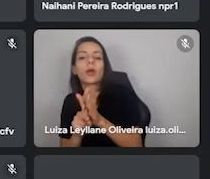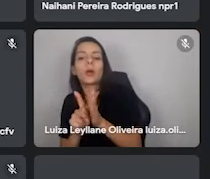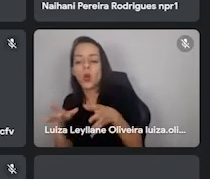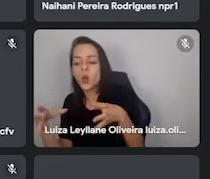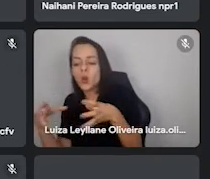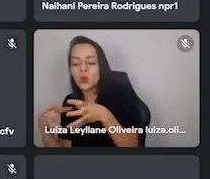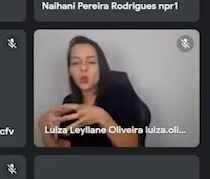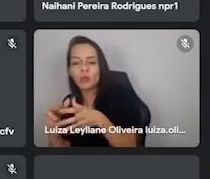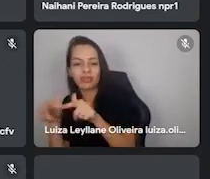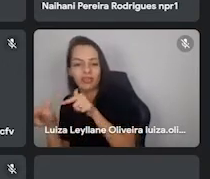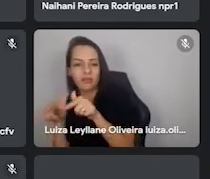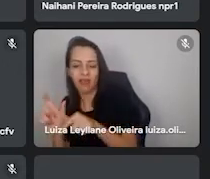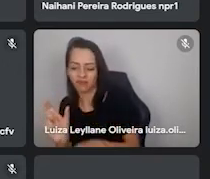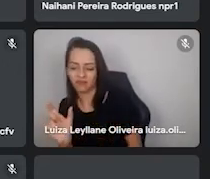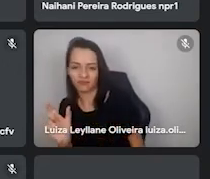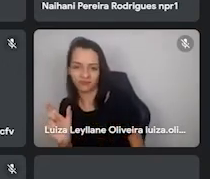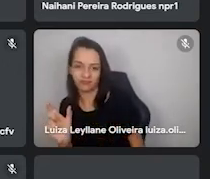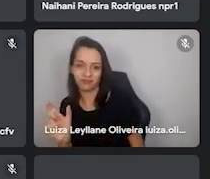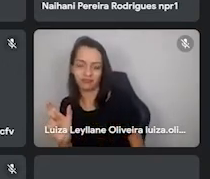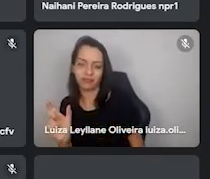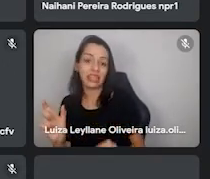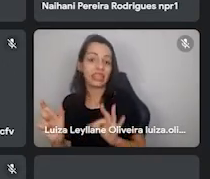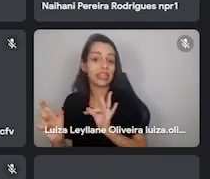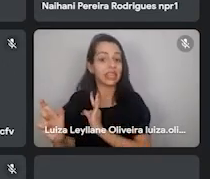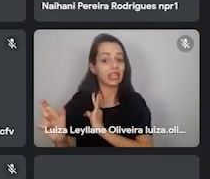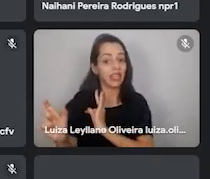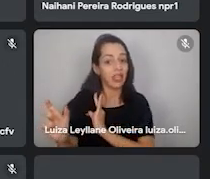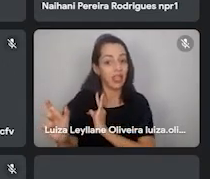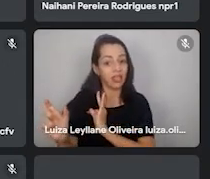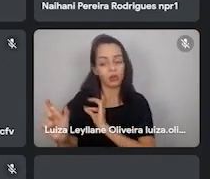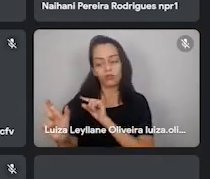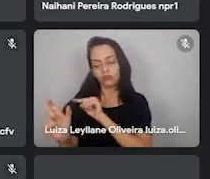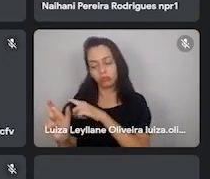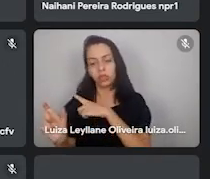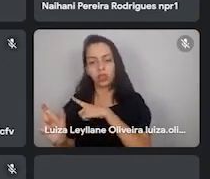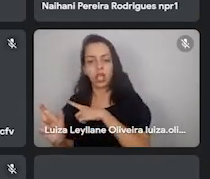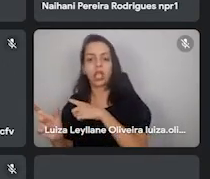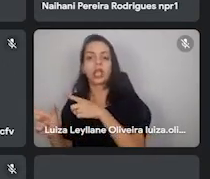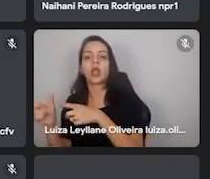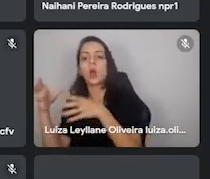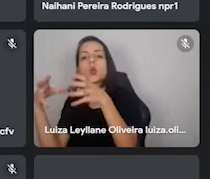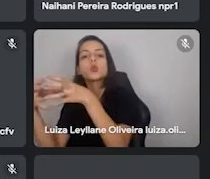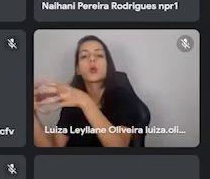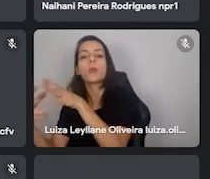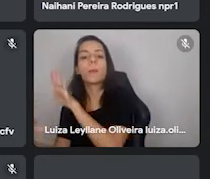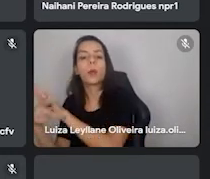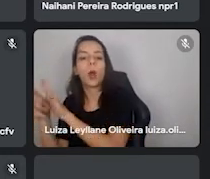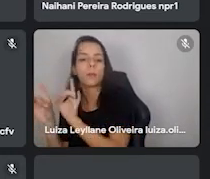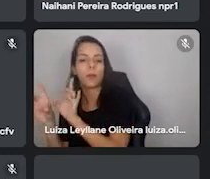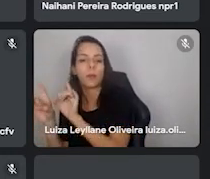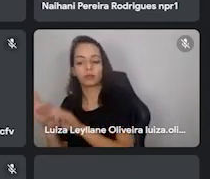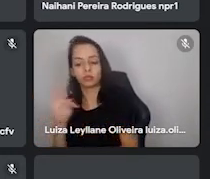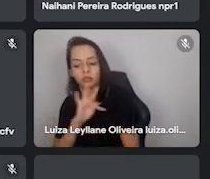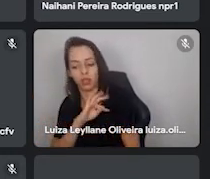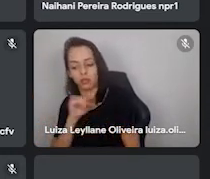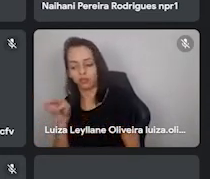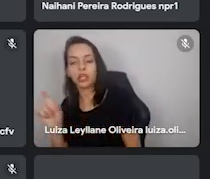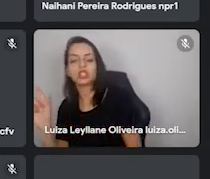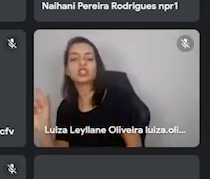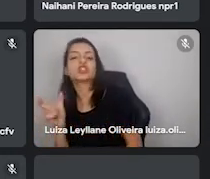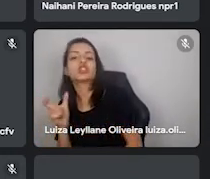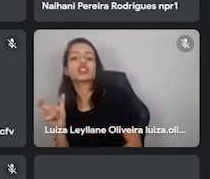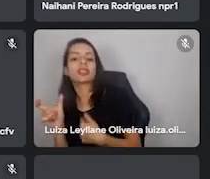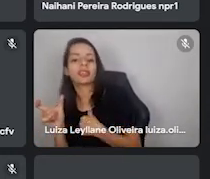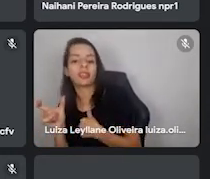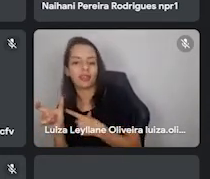Igual dos técnicos, tem o conselho de classe dos técnicos e do engenheiro